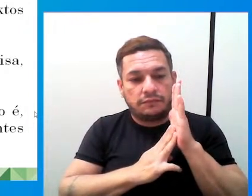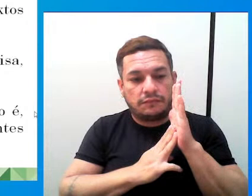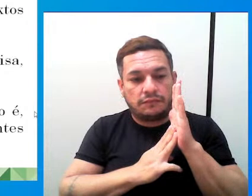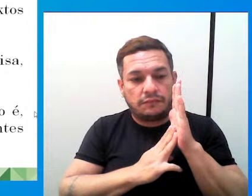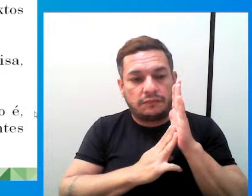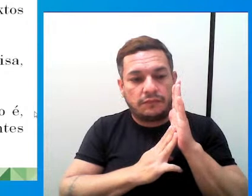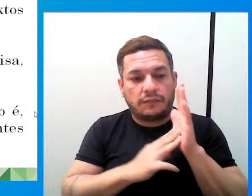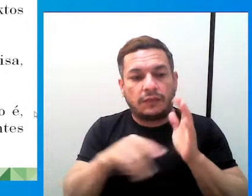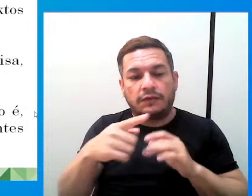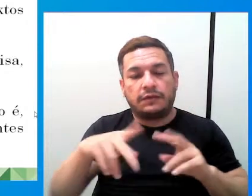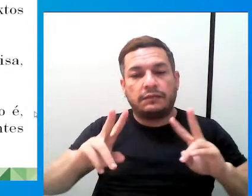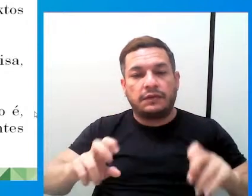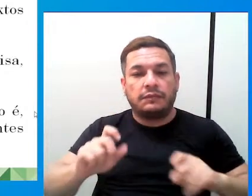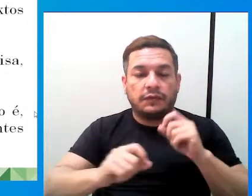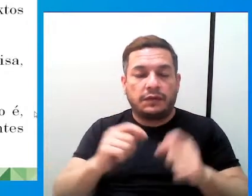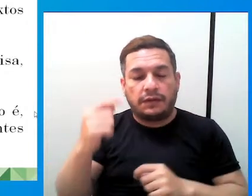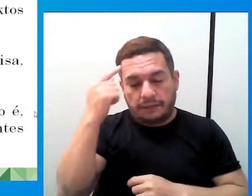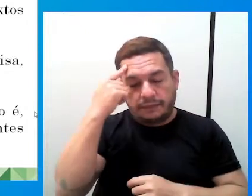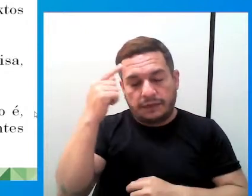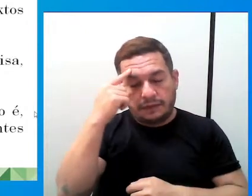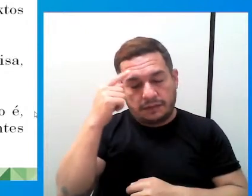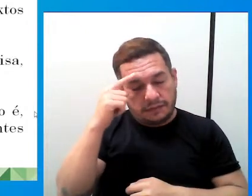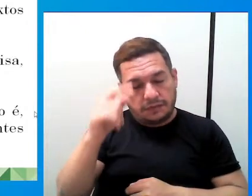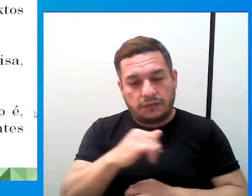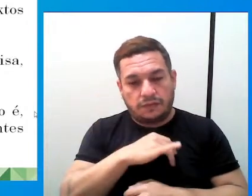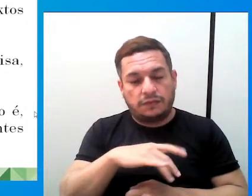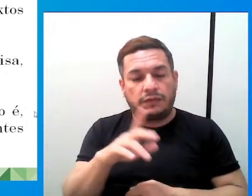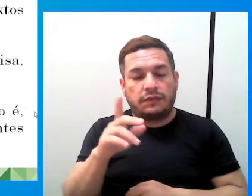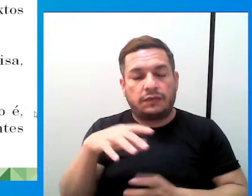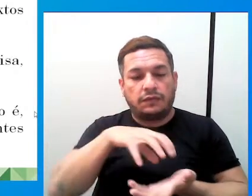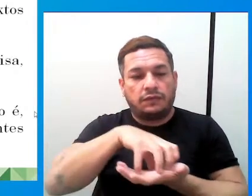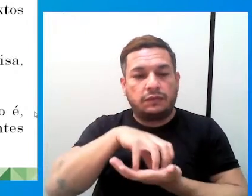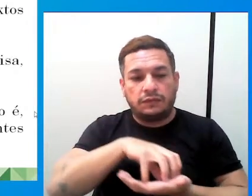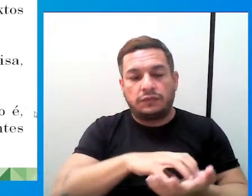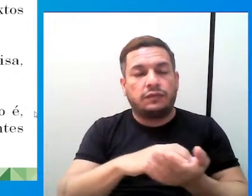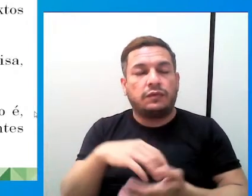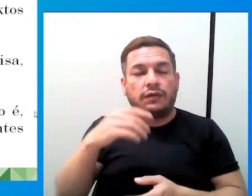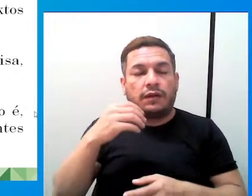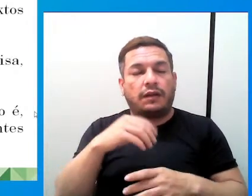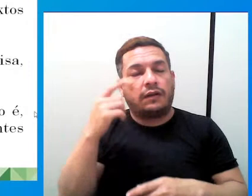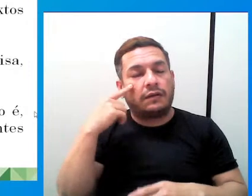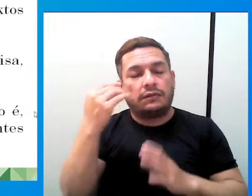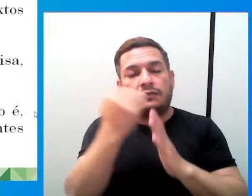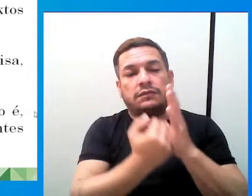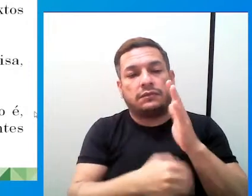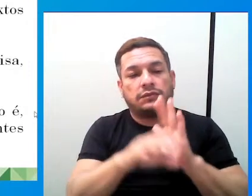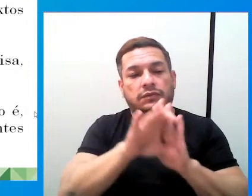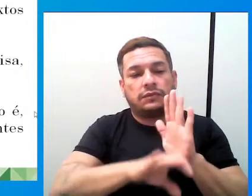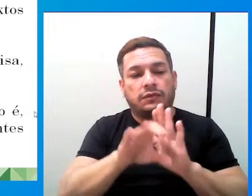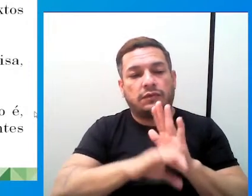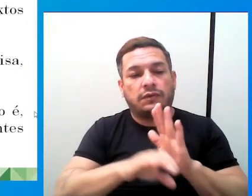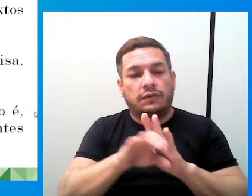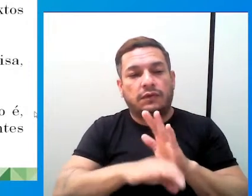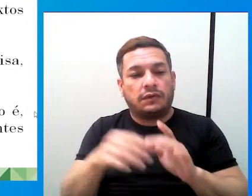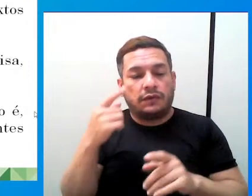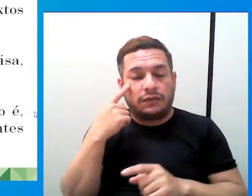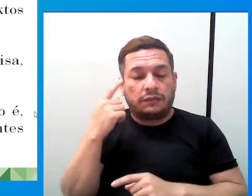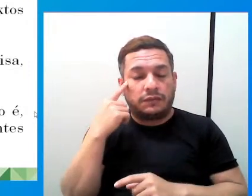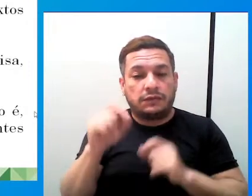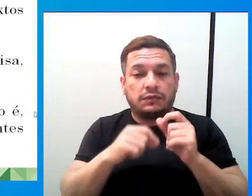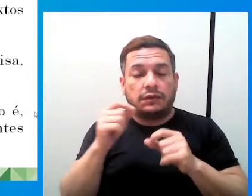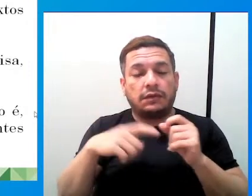mais à frente que a ideia de pensar na extensão dentro de um componente curricular não é a ideia de que a extensão é uma caixinha